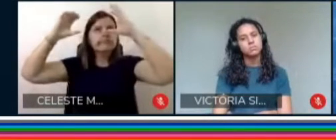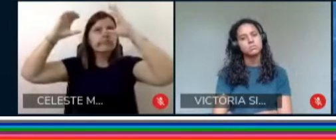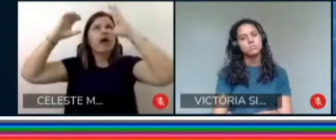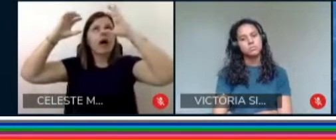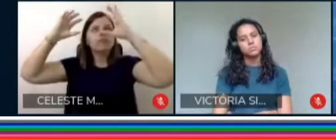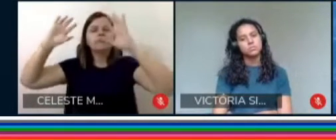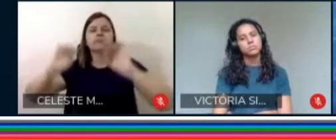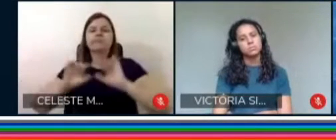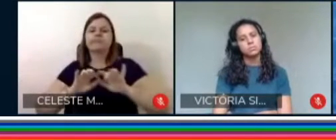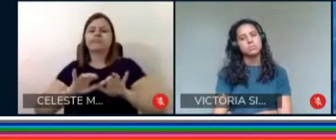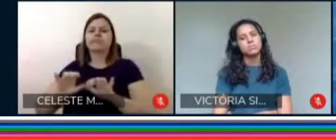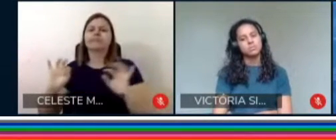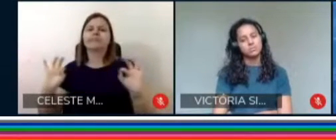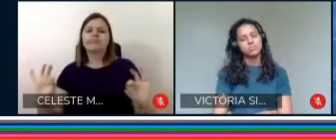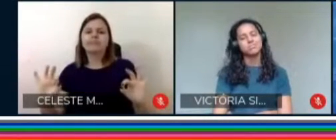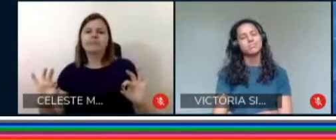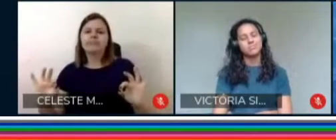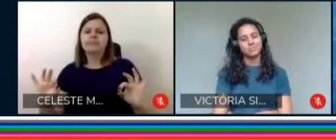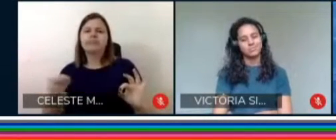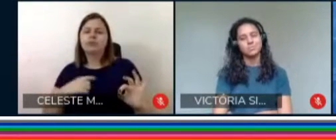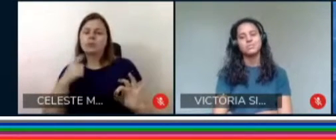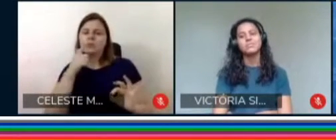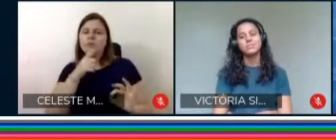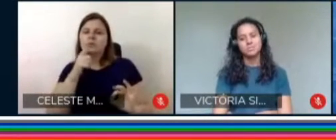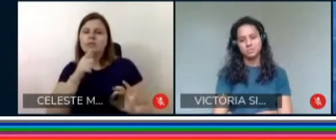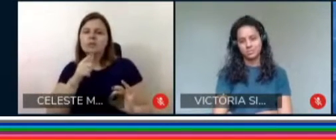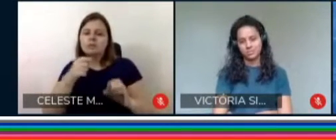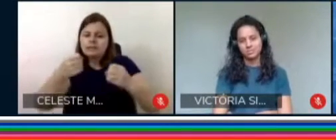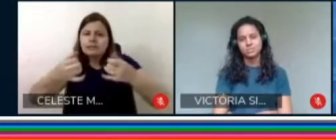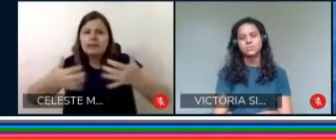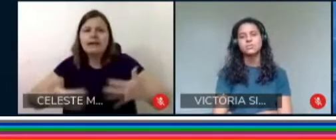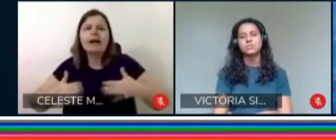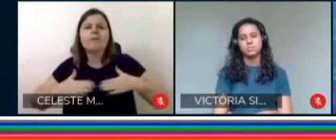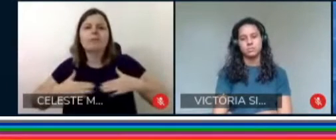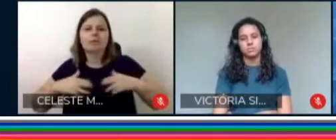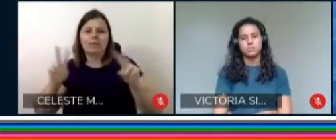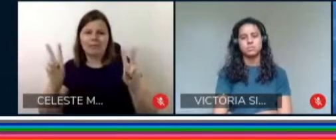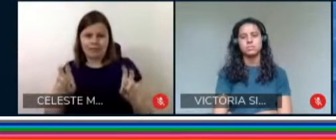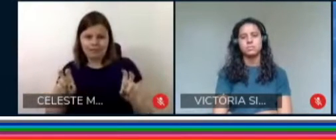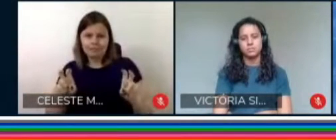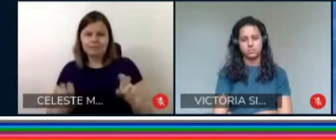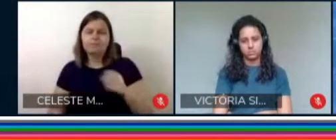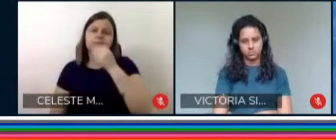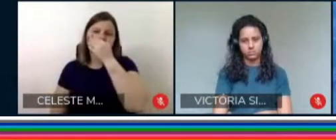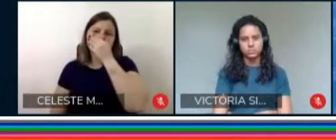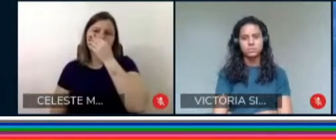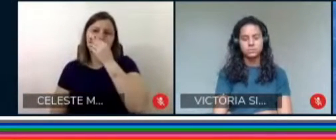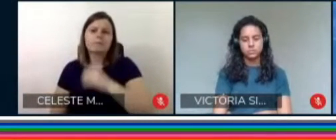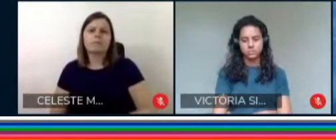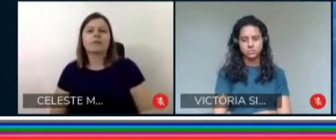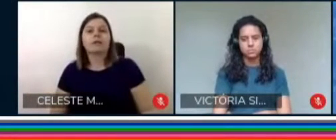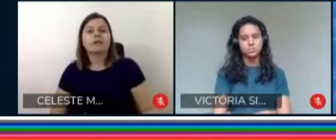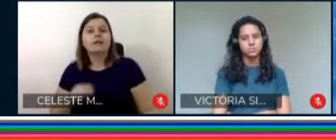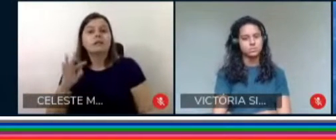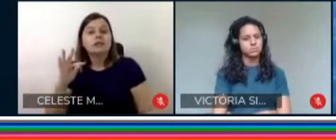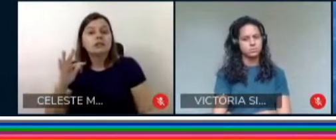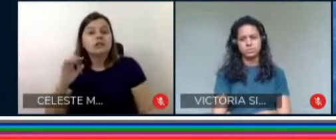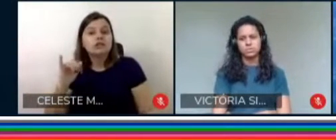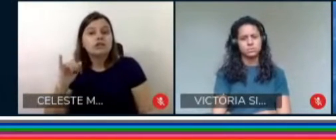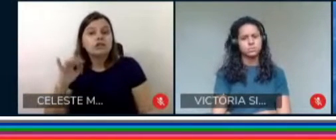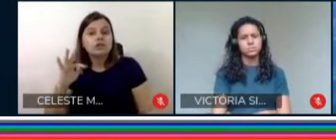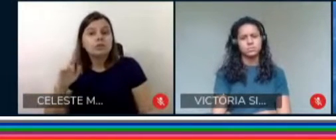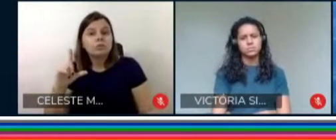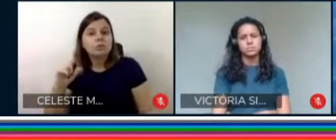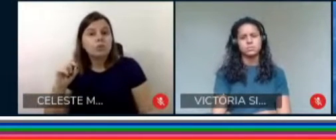ali em que eu já consigo me achar dentro daquela temática, né? A partir do título, não o título